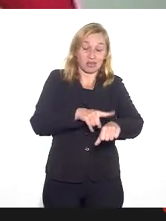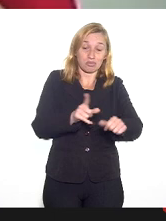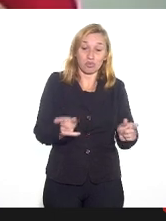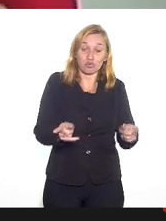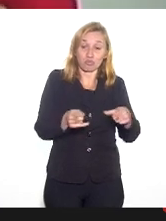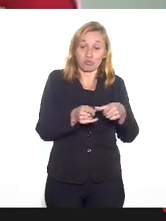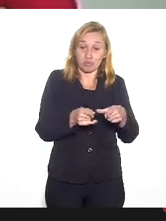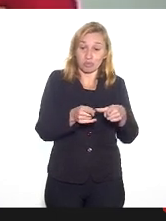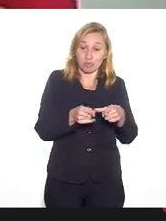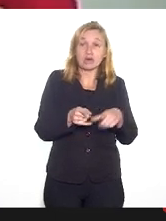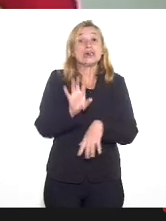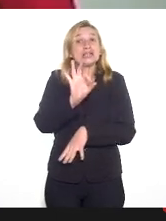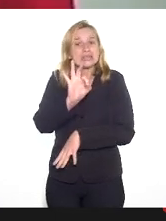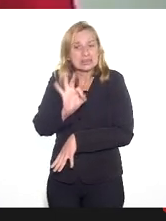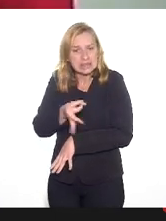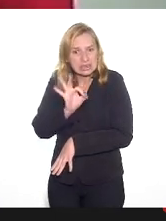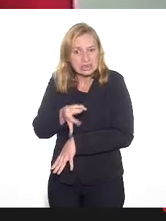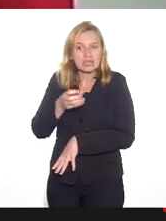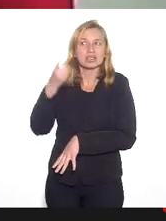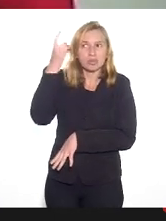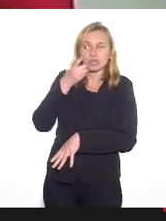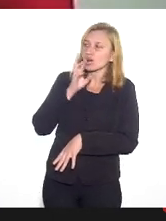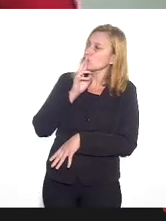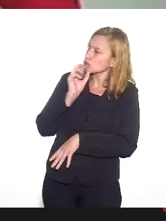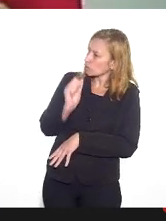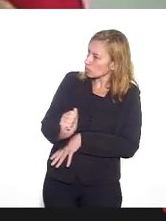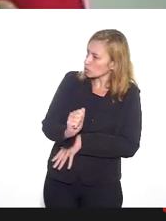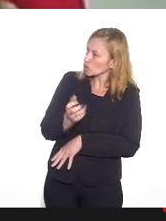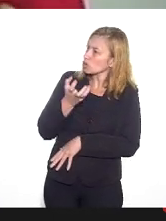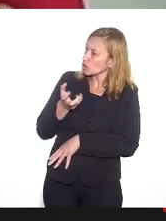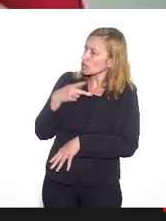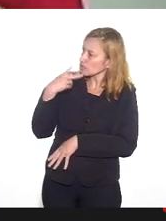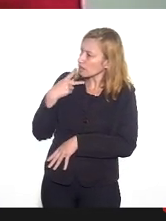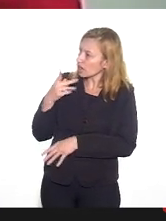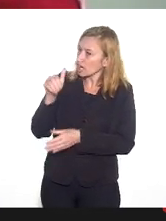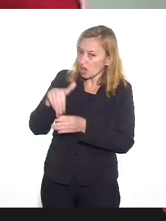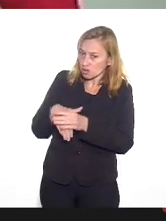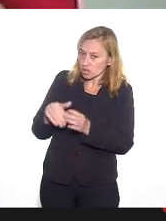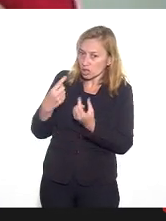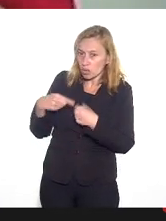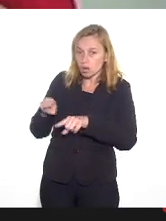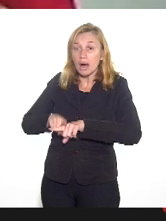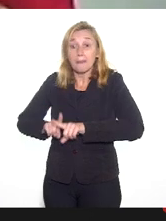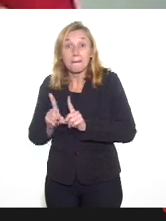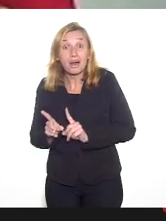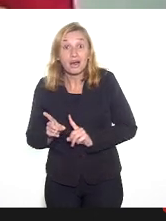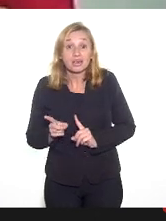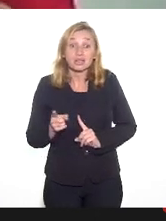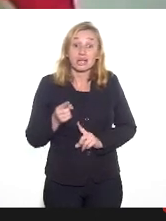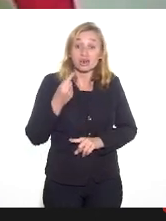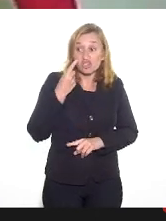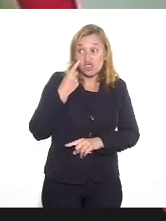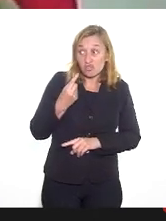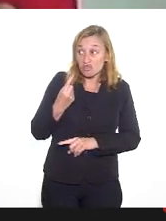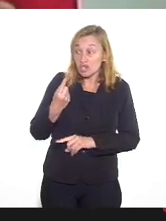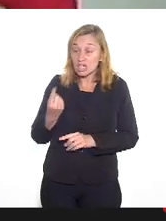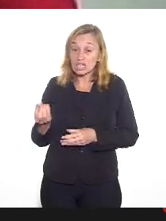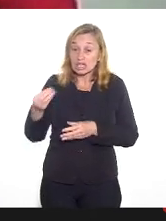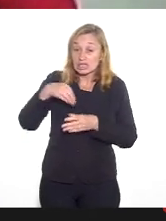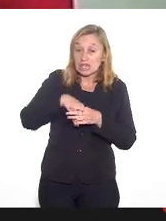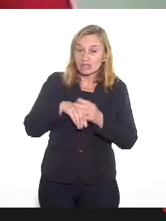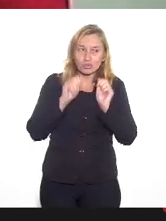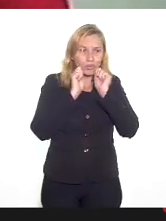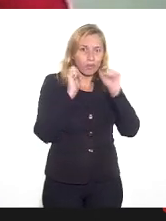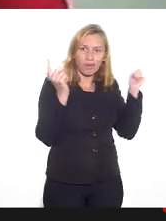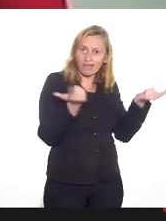e tem razão o deputado Rodrigo Amorim, quer me dizer que eu votei contra, e aí a gente fica dentro do